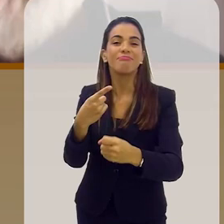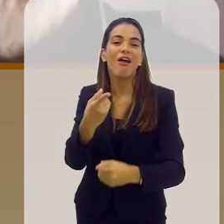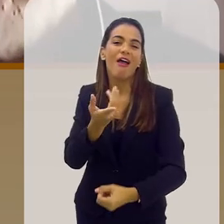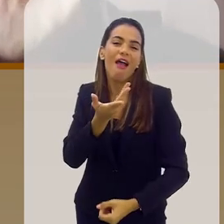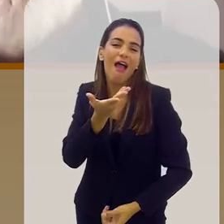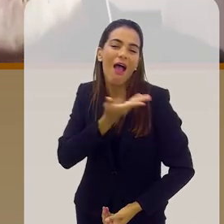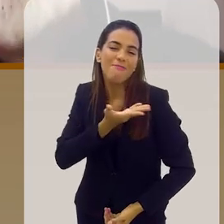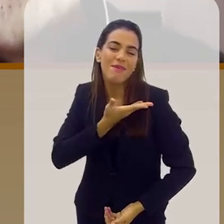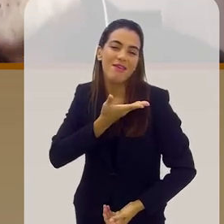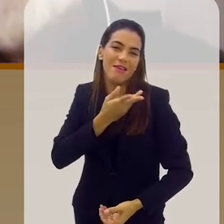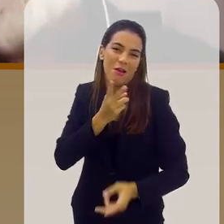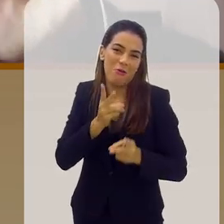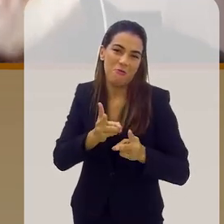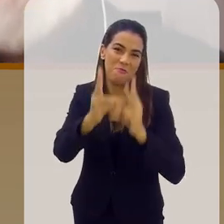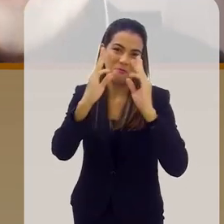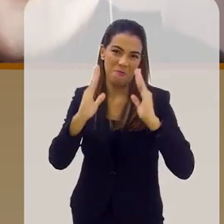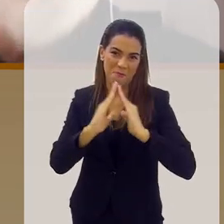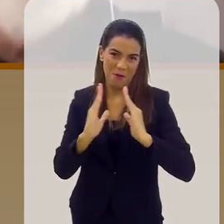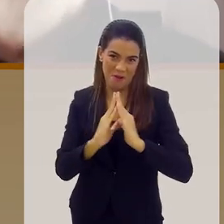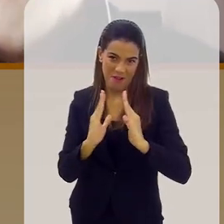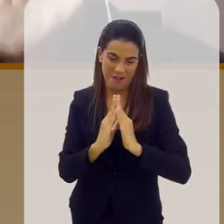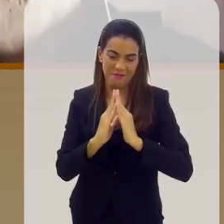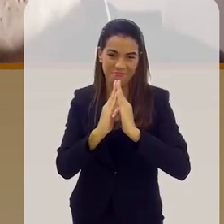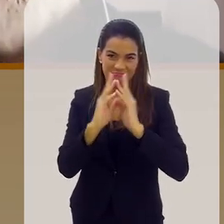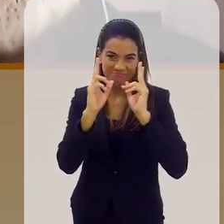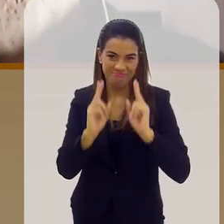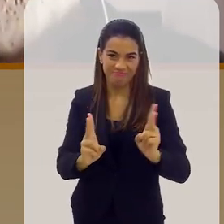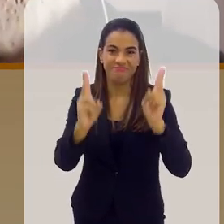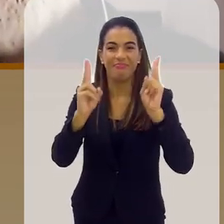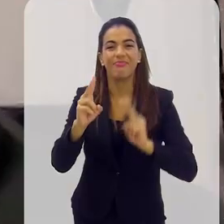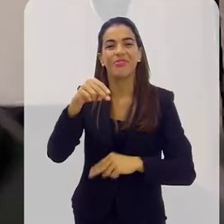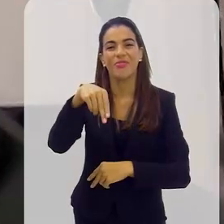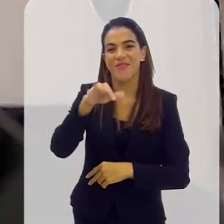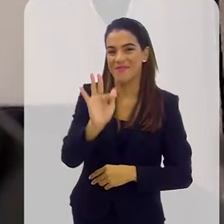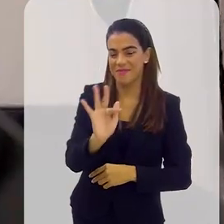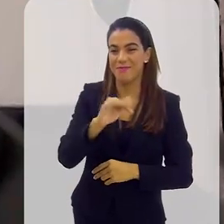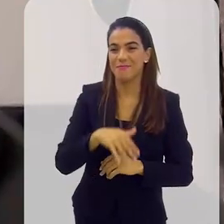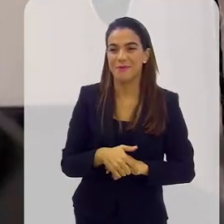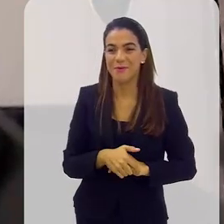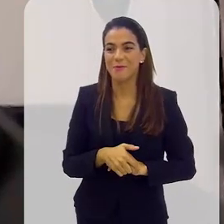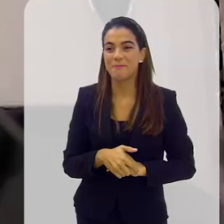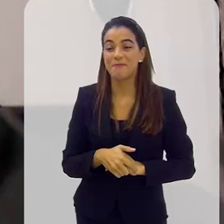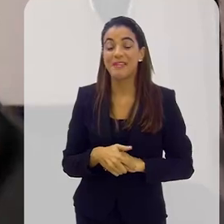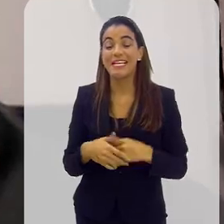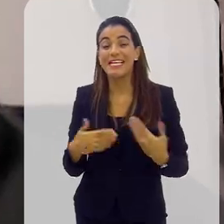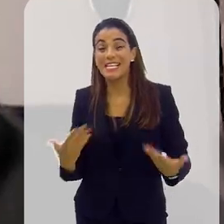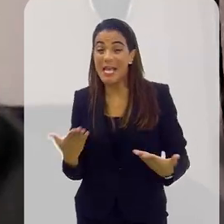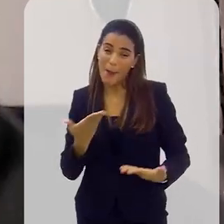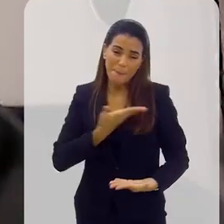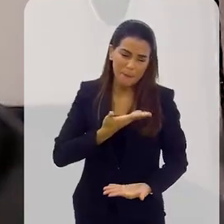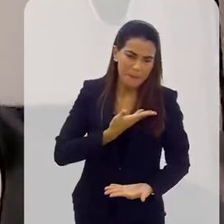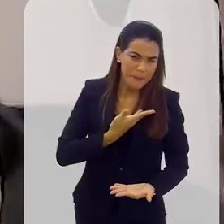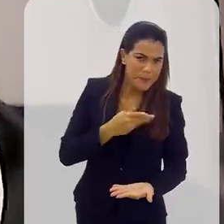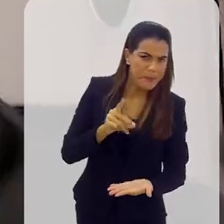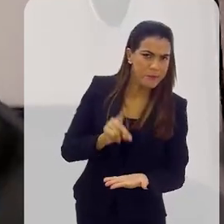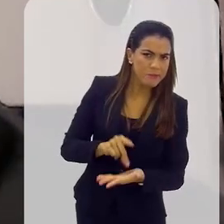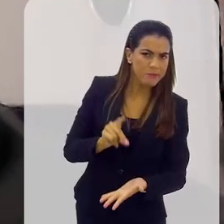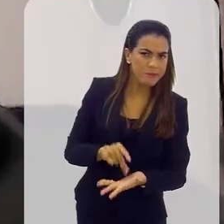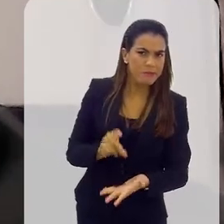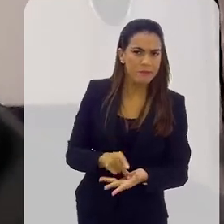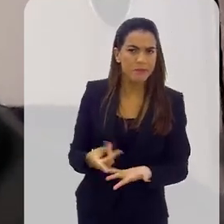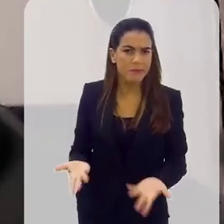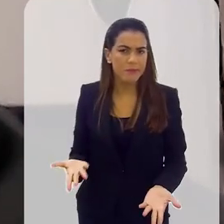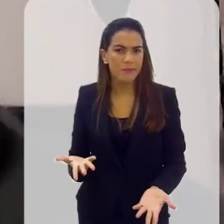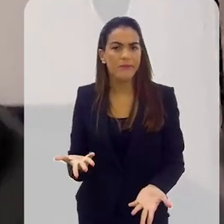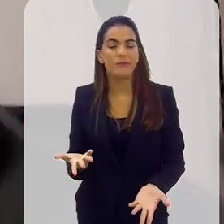ainda moram lá, a Vera, a Cláudia, todas aquelas que formavam o grupo, né? E amigos mesmo, eu tenho